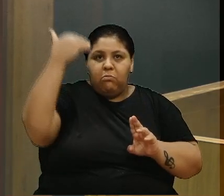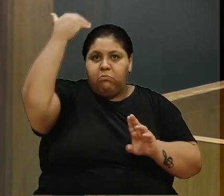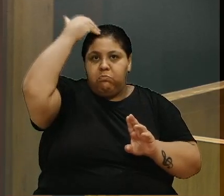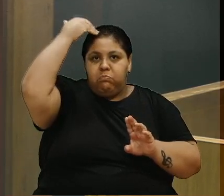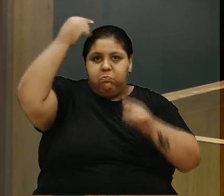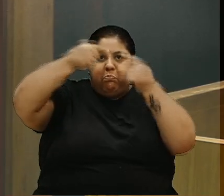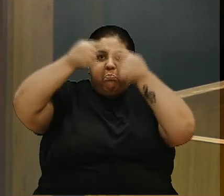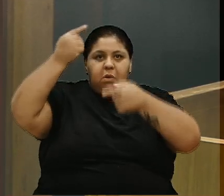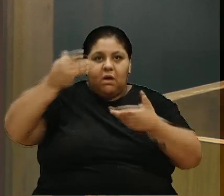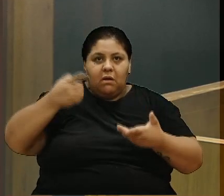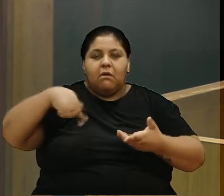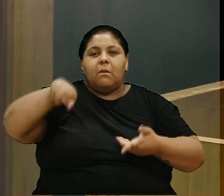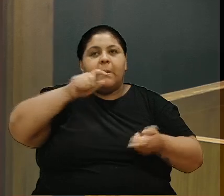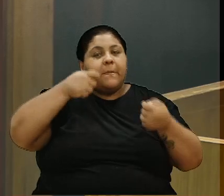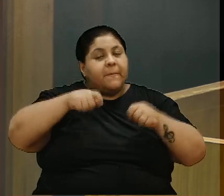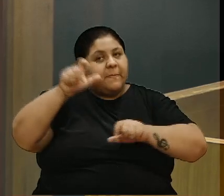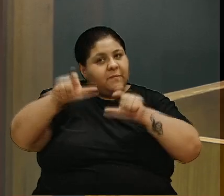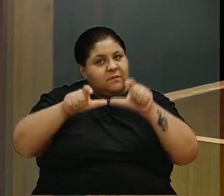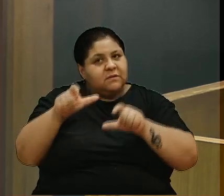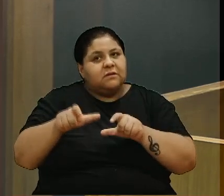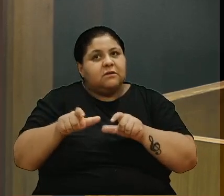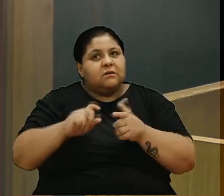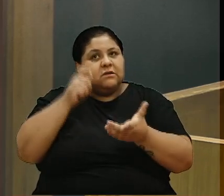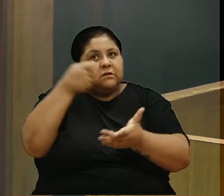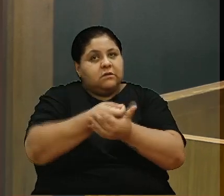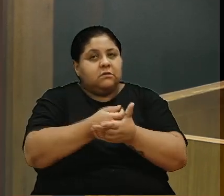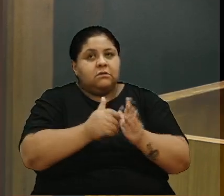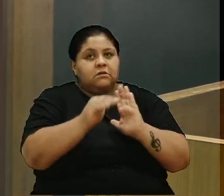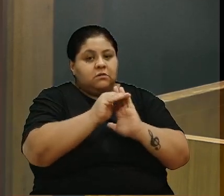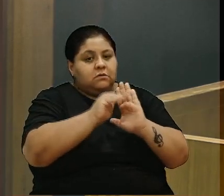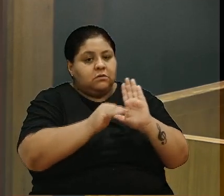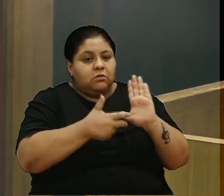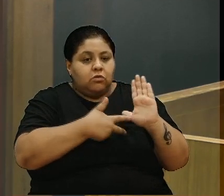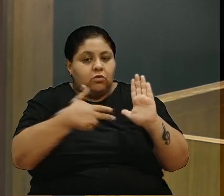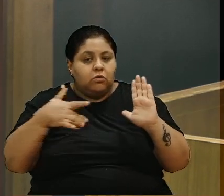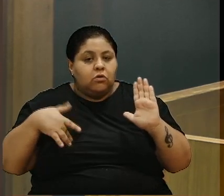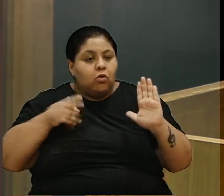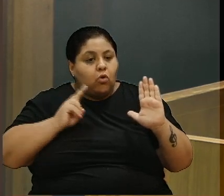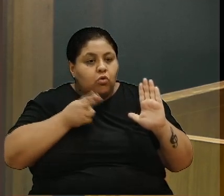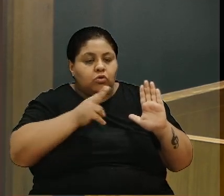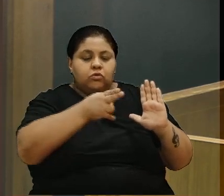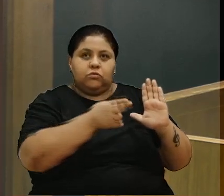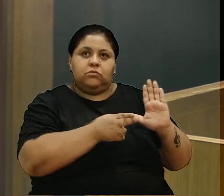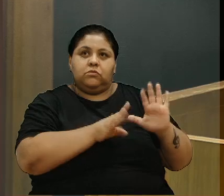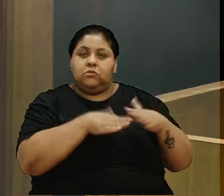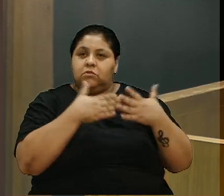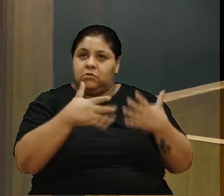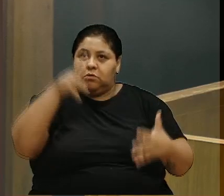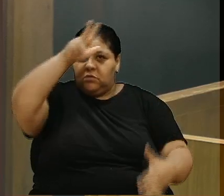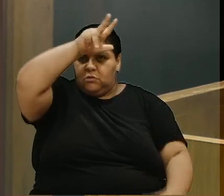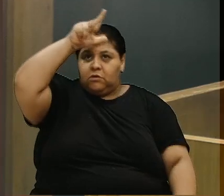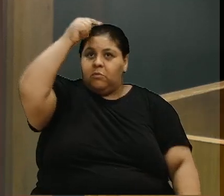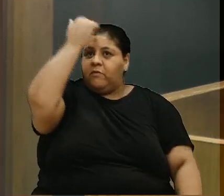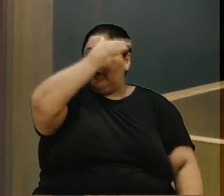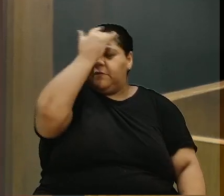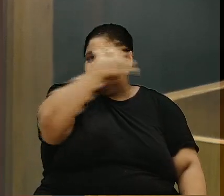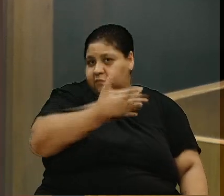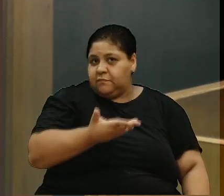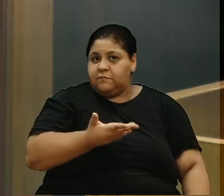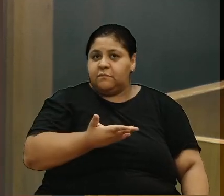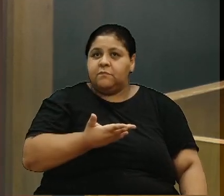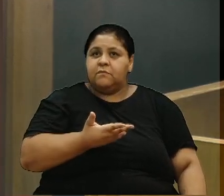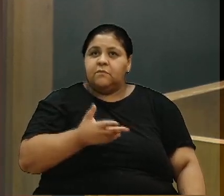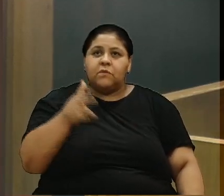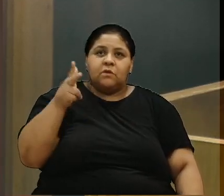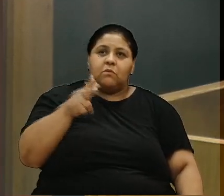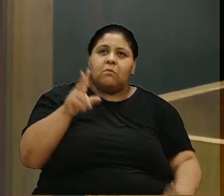gente precisa que as pessoas que têm condições de pagar um plano de saúde, permaneçam nesse plano de saúde. Então o prefeito municipal, qual câmara